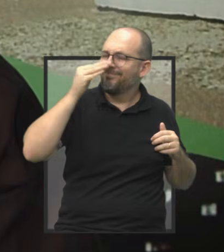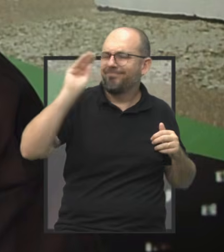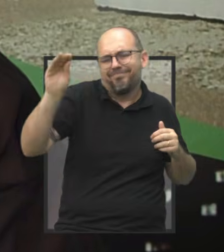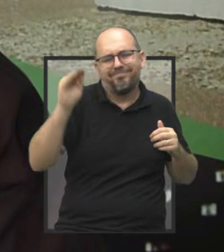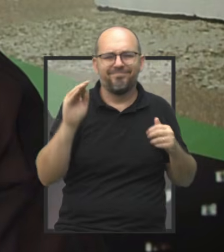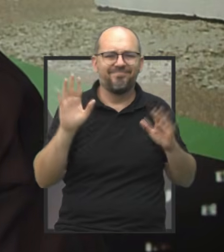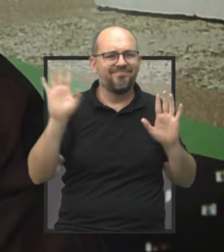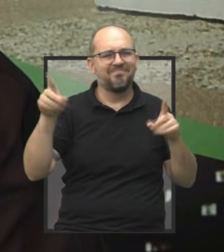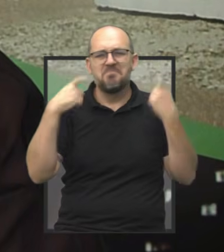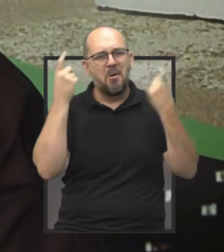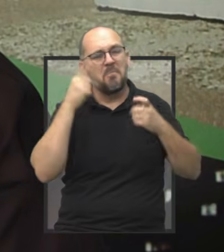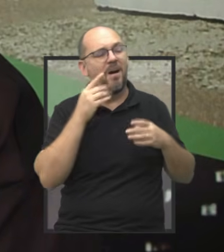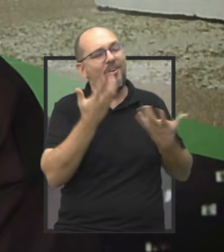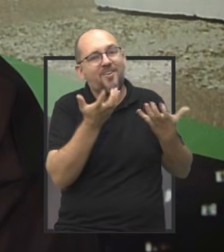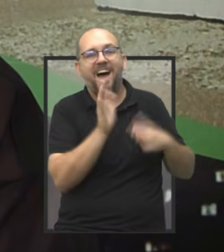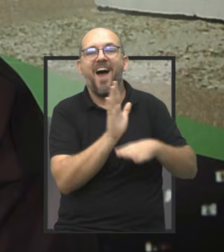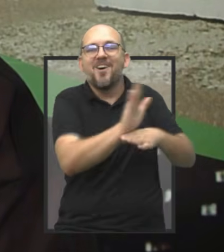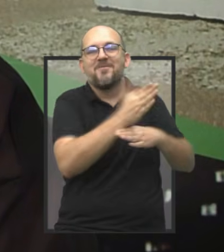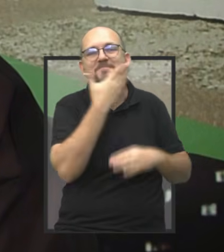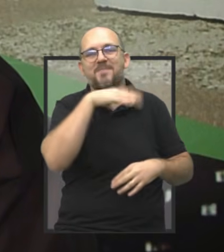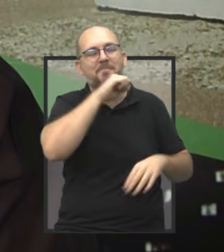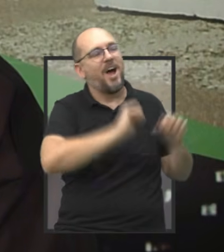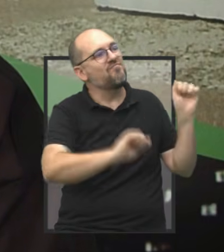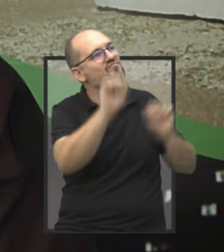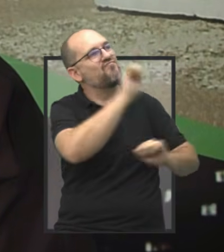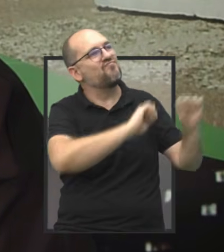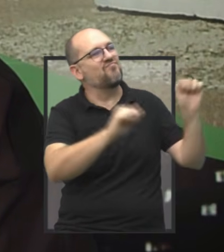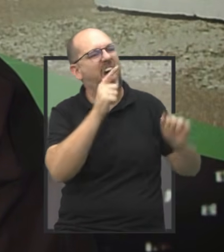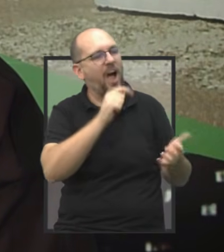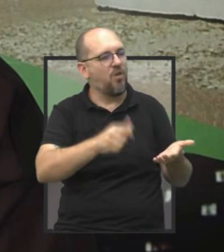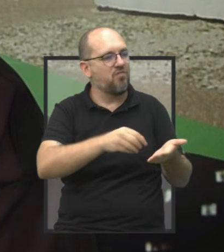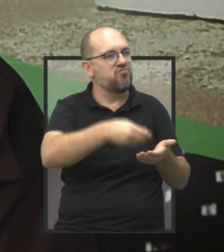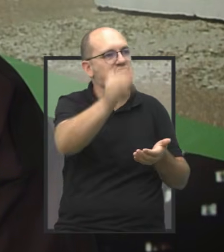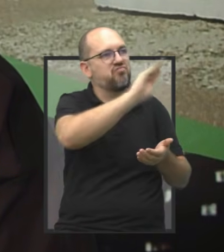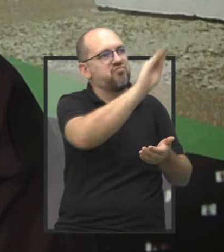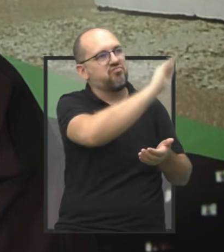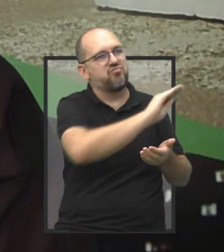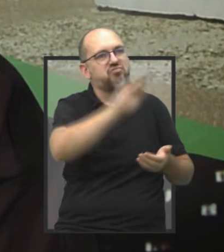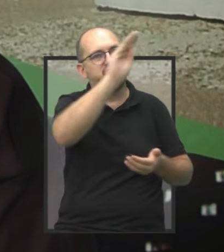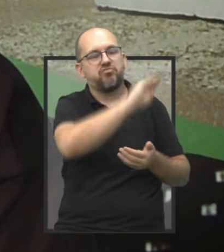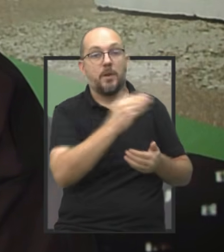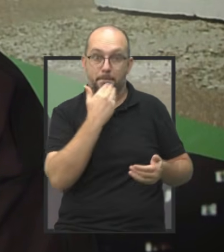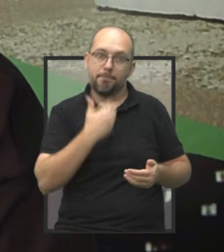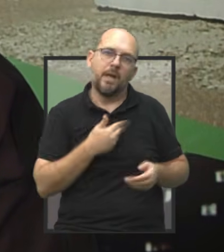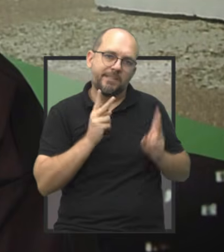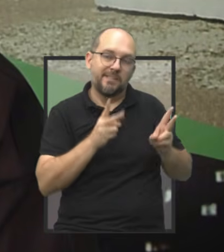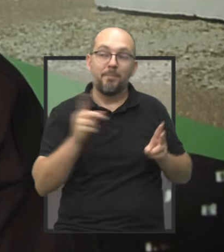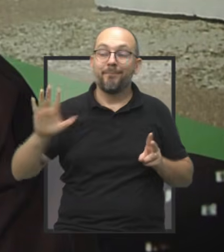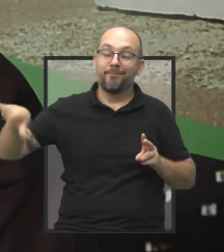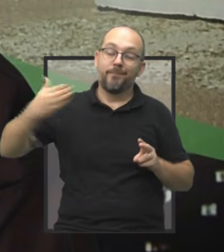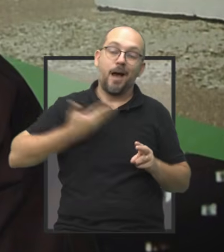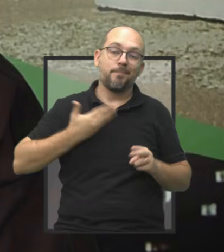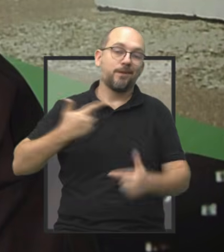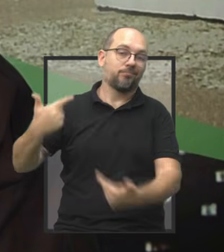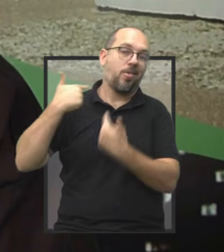criança ali, a gente tentava ajudar quando meu pai pedia, mas era motivo de chacota na escola, né? Estavam